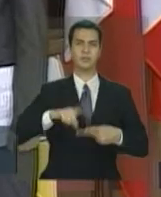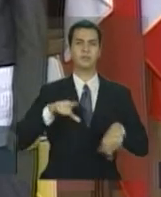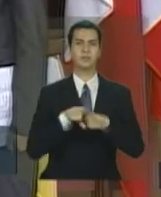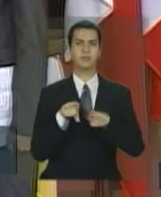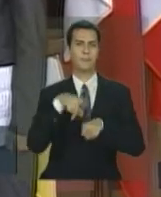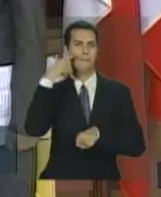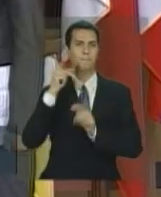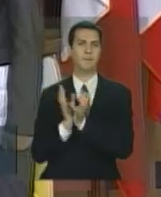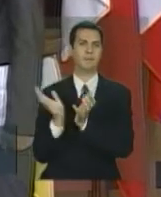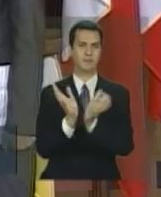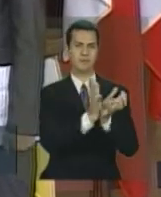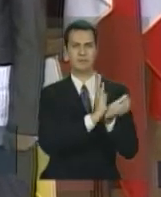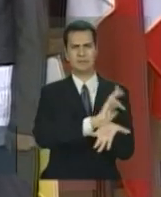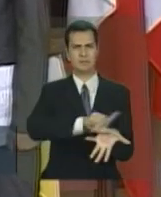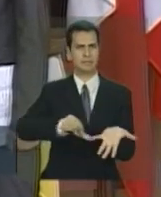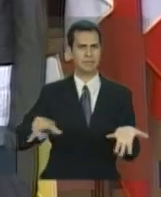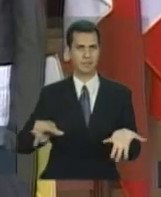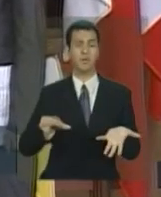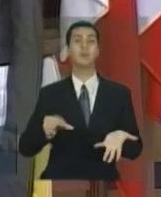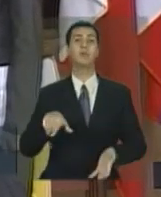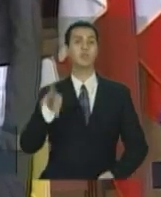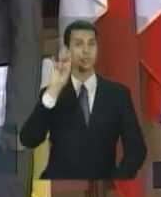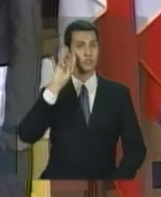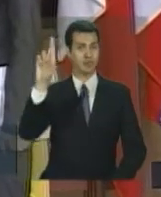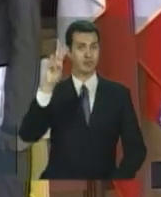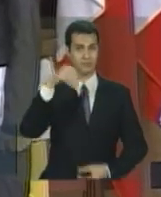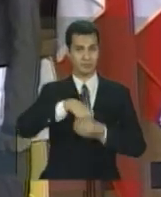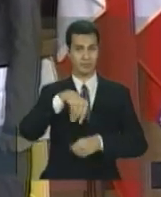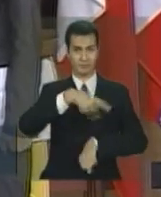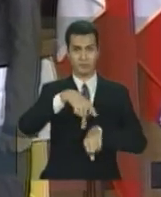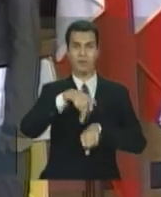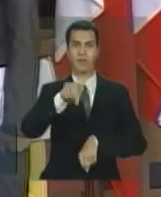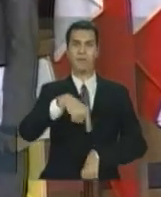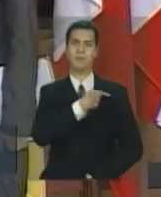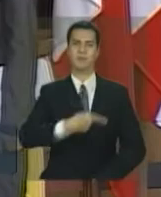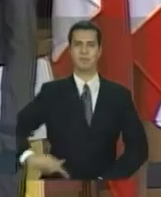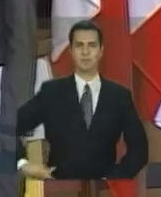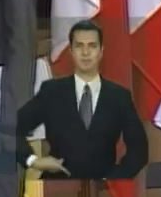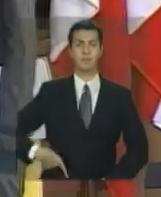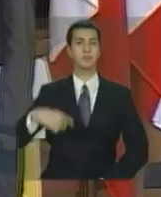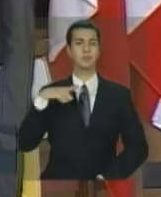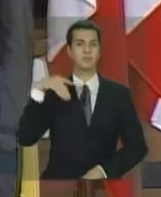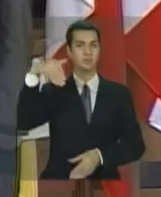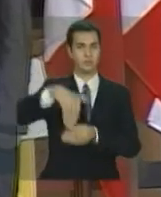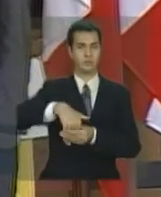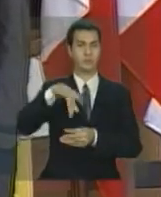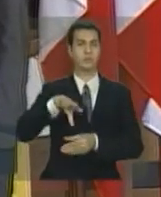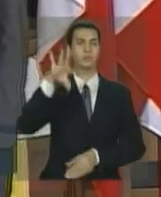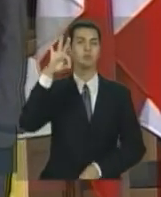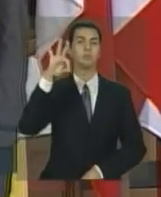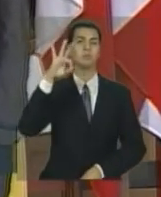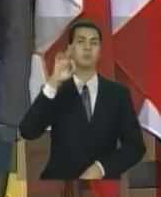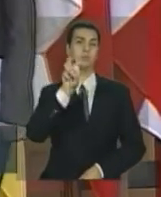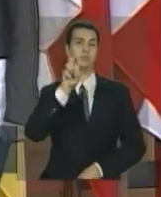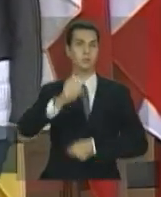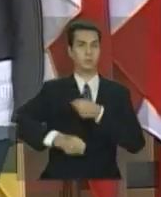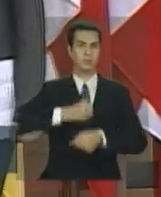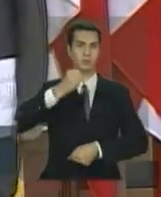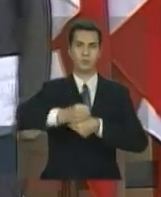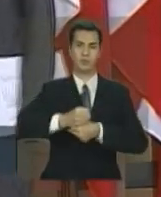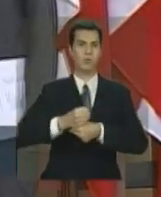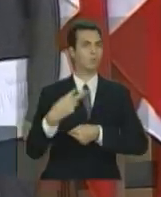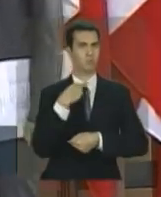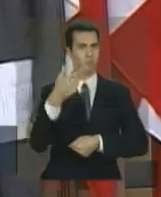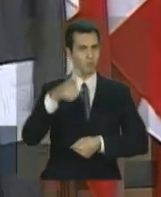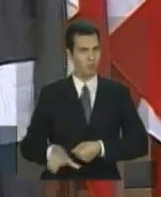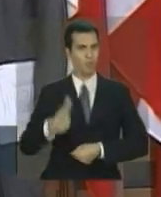O presidente é o chefe de Estado e de governo. Ele é eleito por 5 anos e não pode se reeleger na